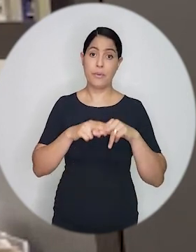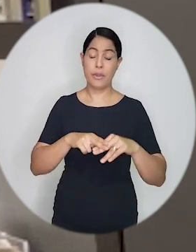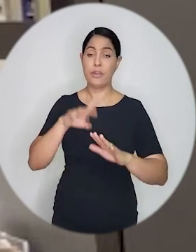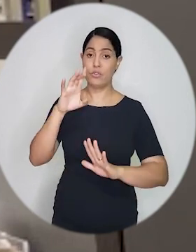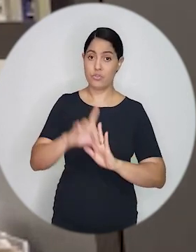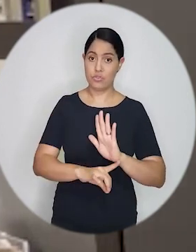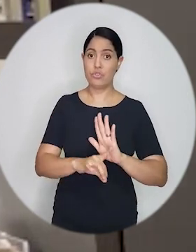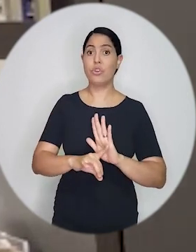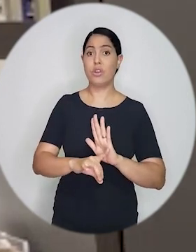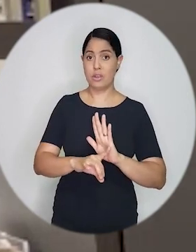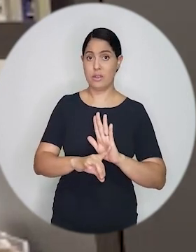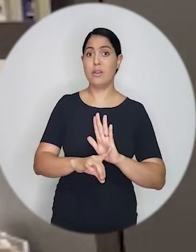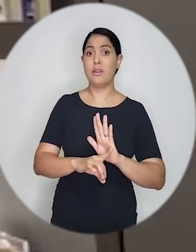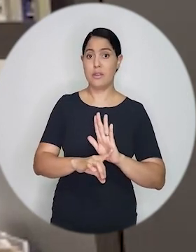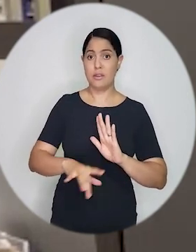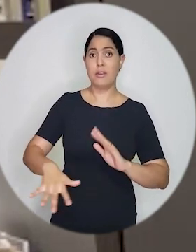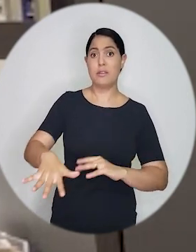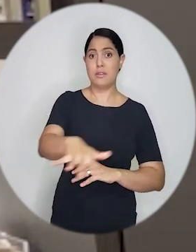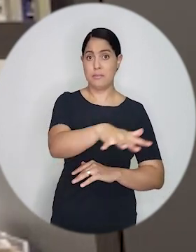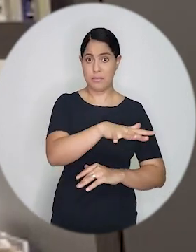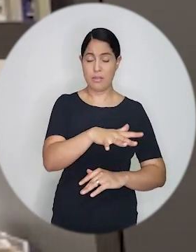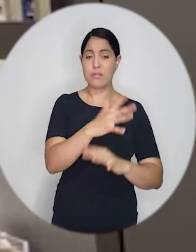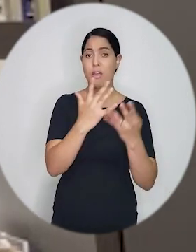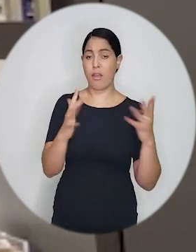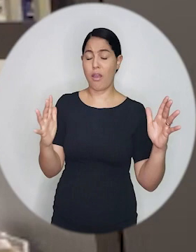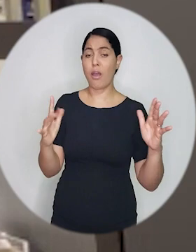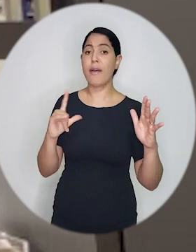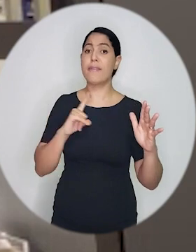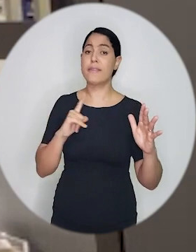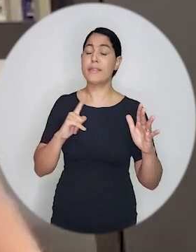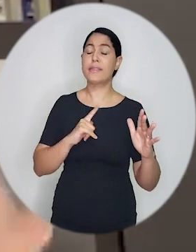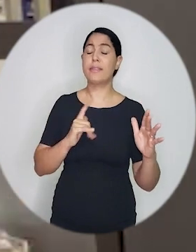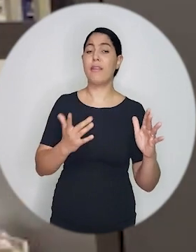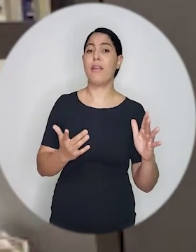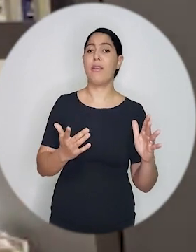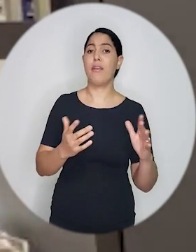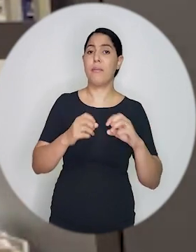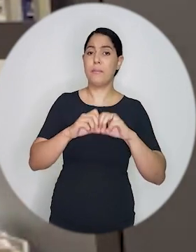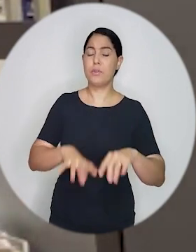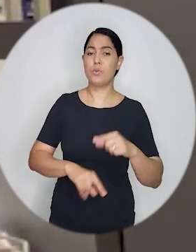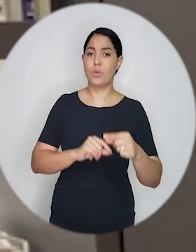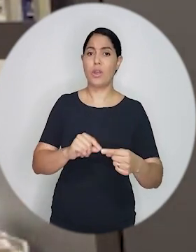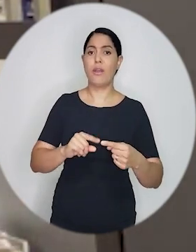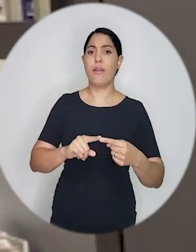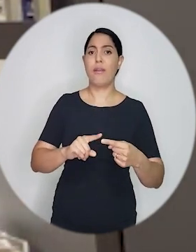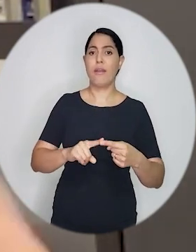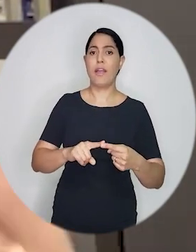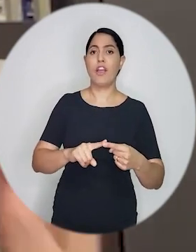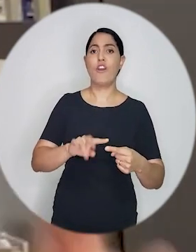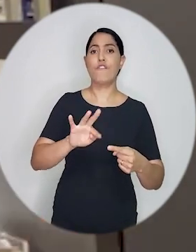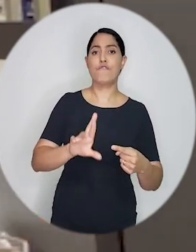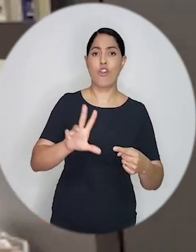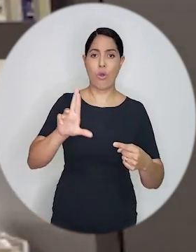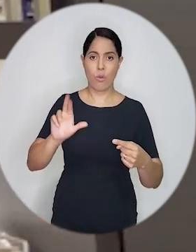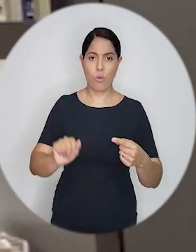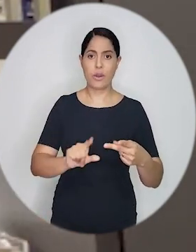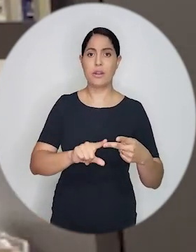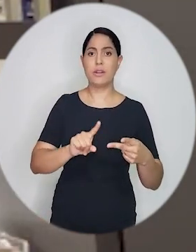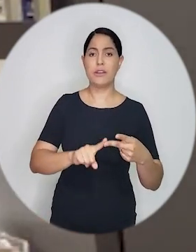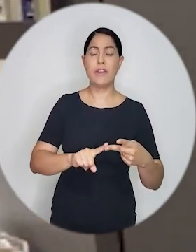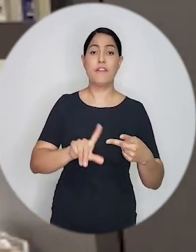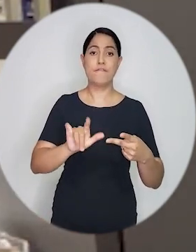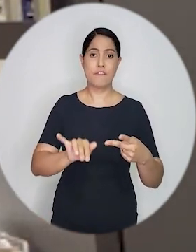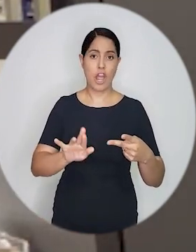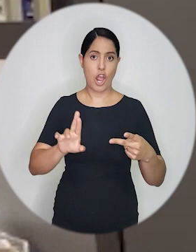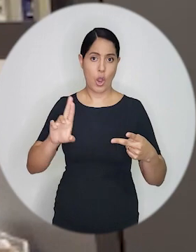né? O direito ambiental e os danos ao meio ambiente, eles têm várias vertentes. A gente tem o dano à flora,